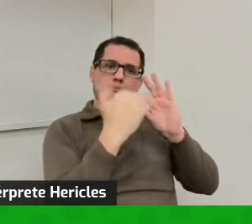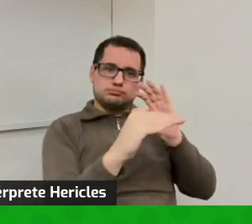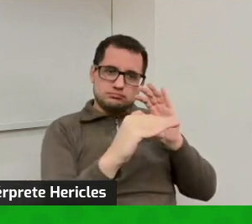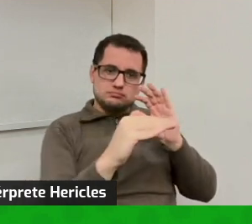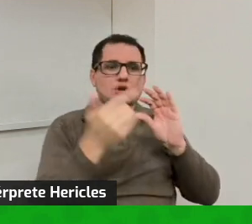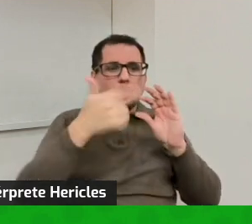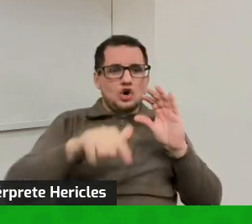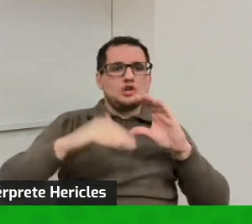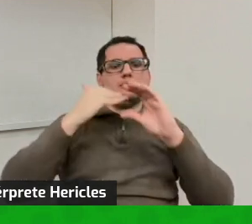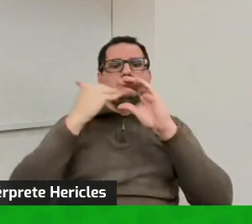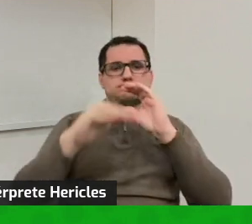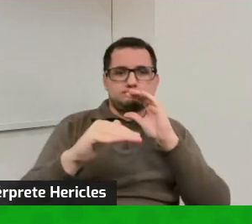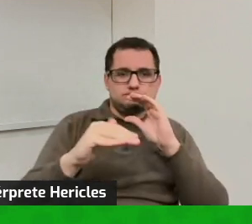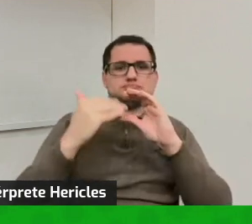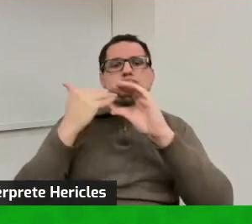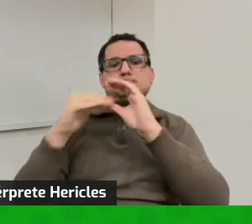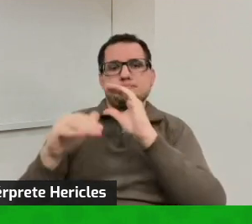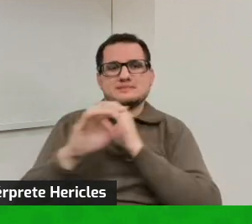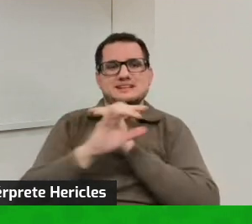uso Mala Direta e faço um único documento.